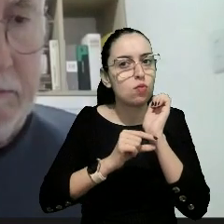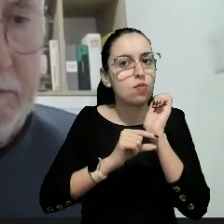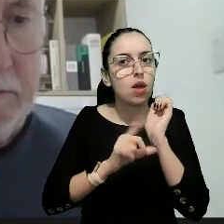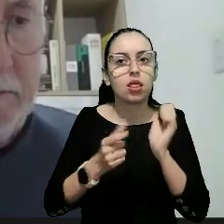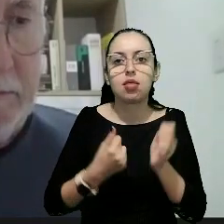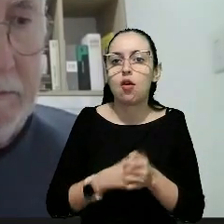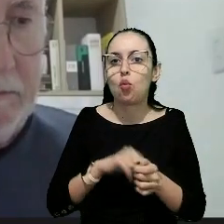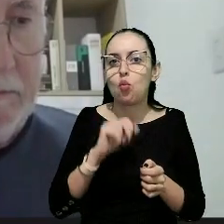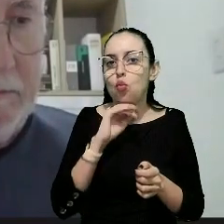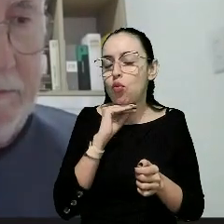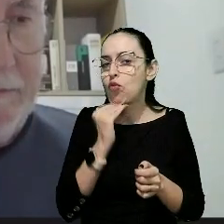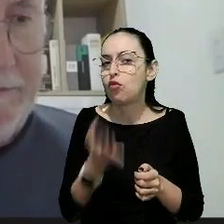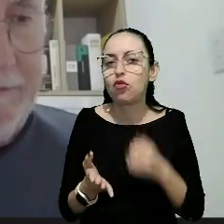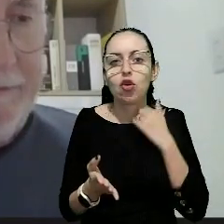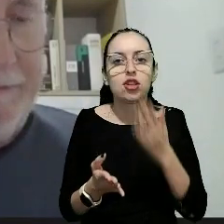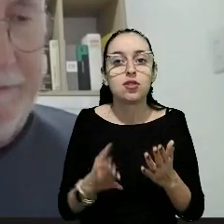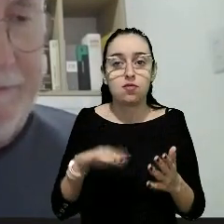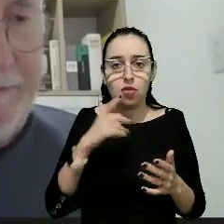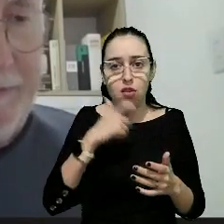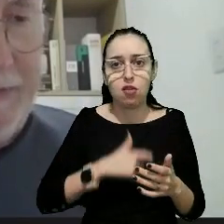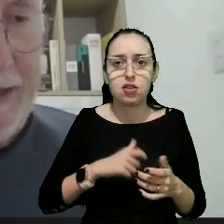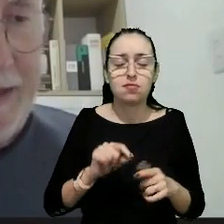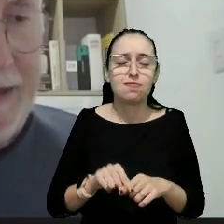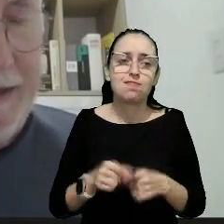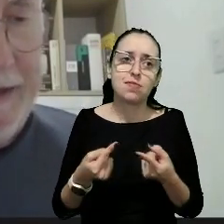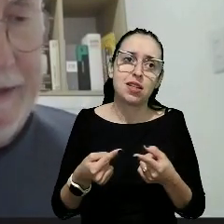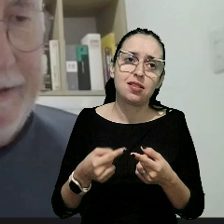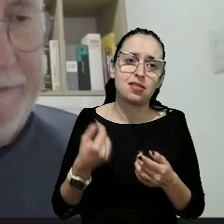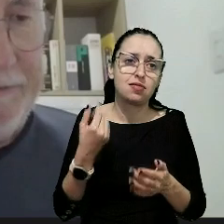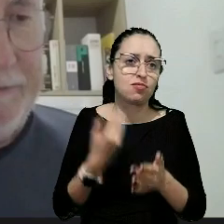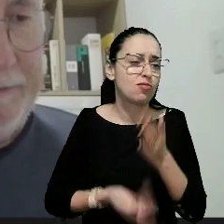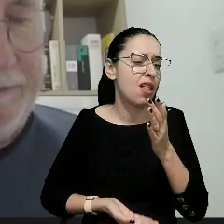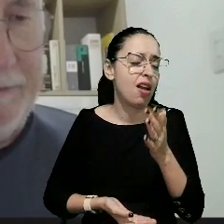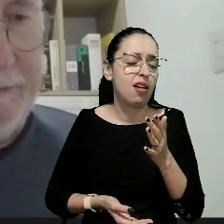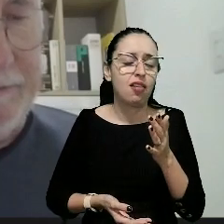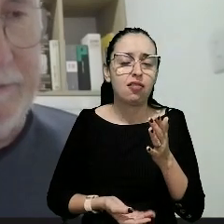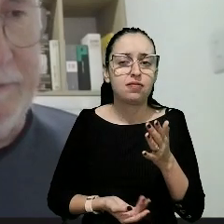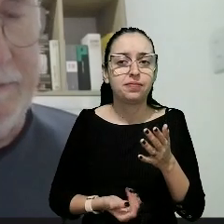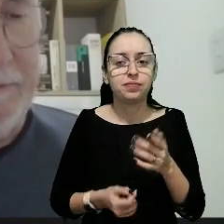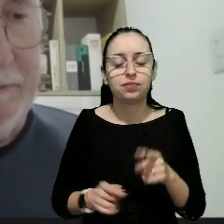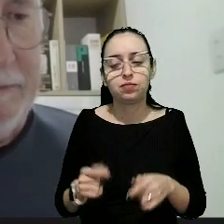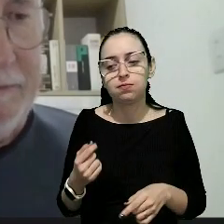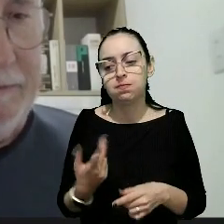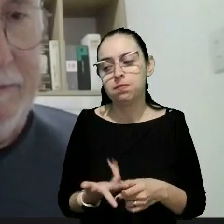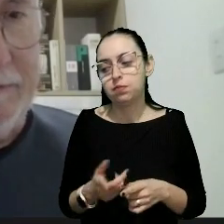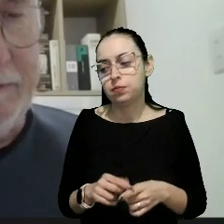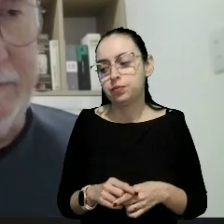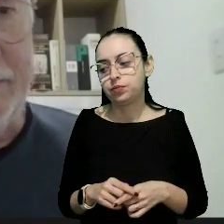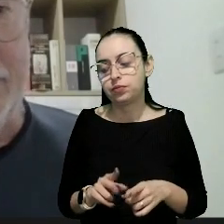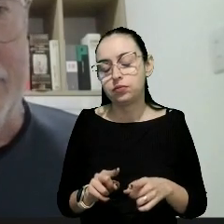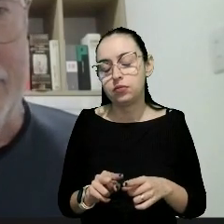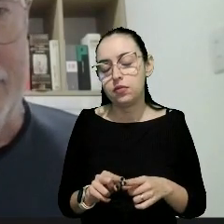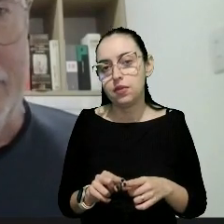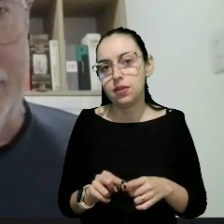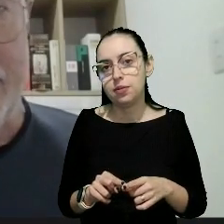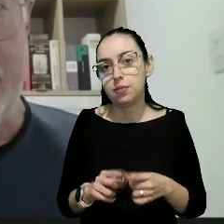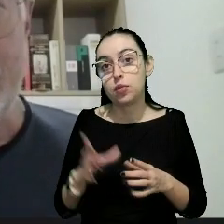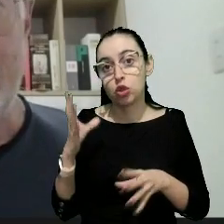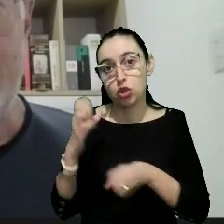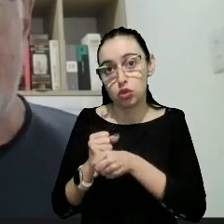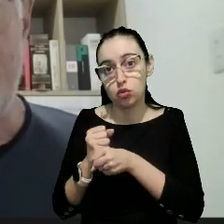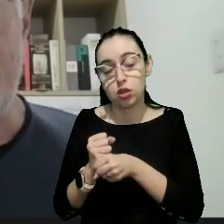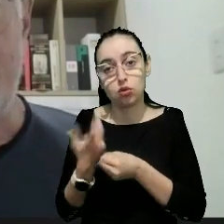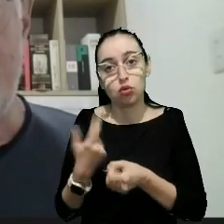apertando o botão. e apertar muito o botão para nós mesmas, porque às vezes dá vontade de desistir. Poxa